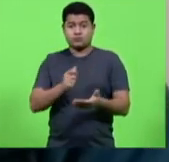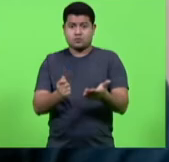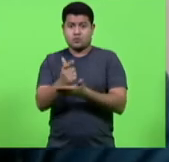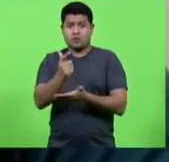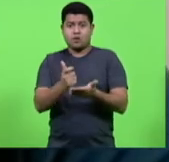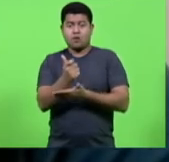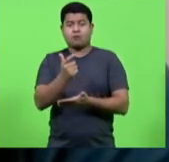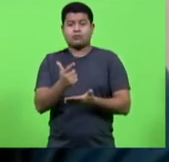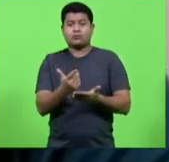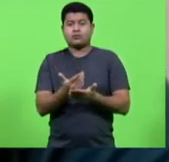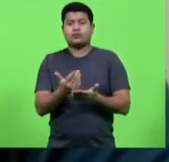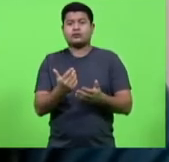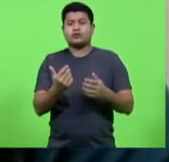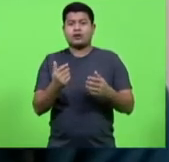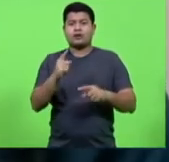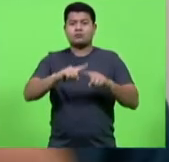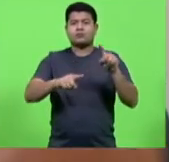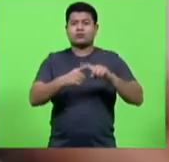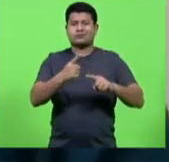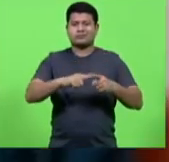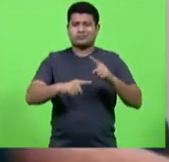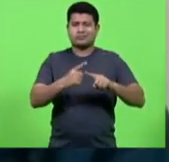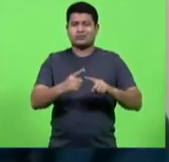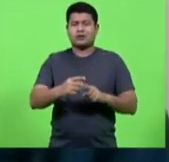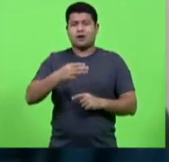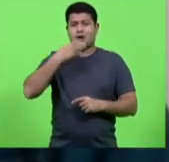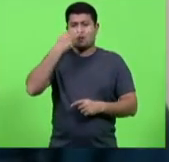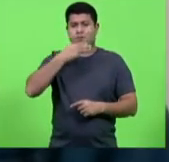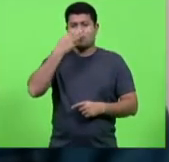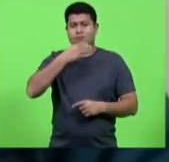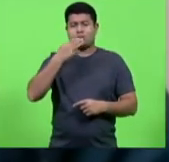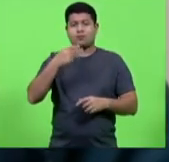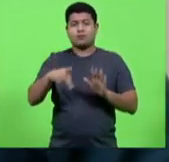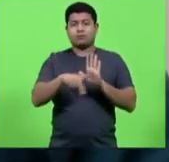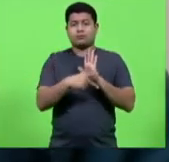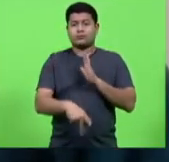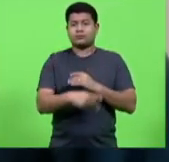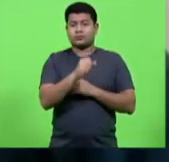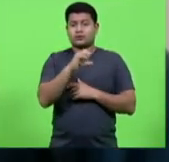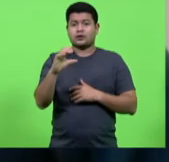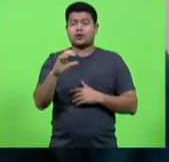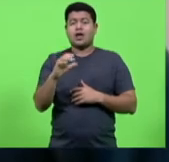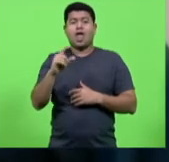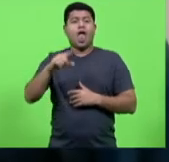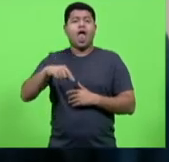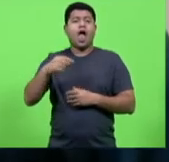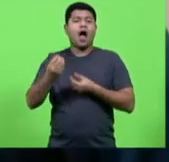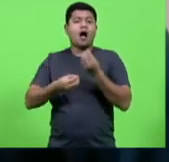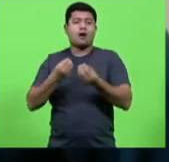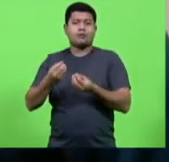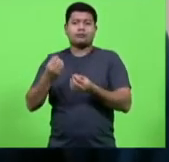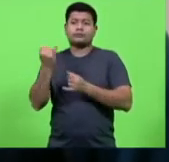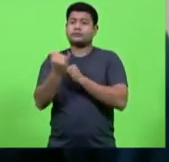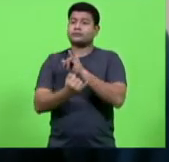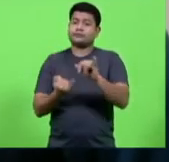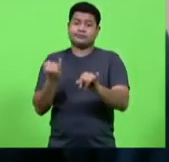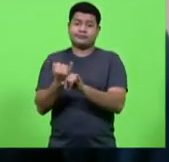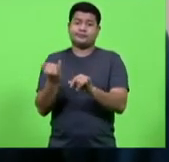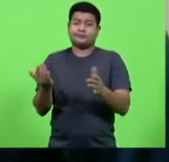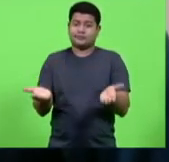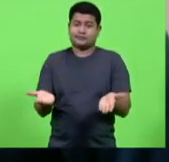apícolas catarinenses, ela se dá também de uma forma virtual. E,